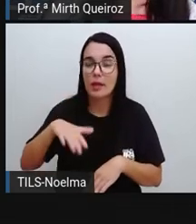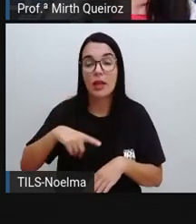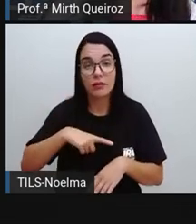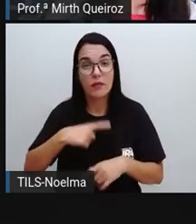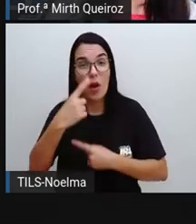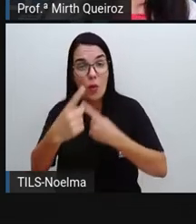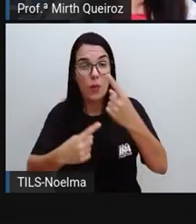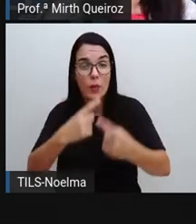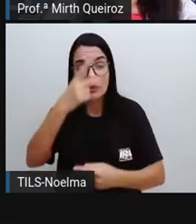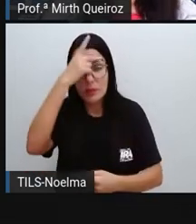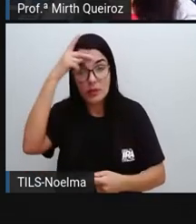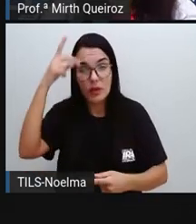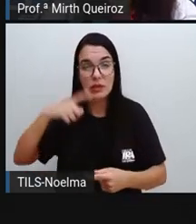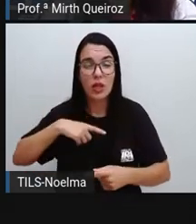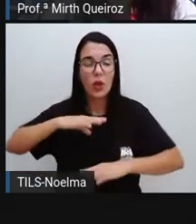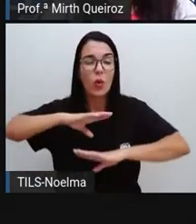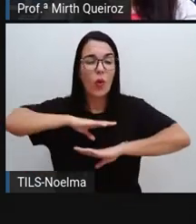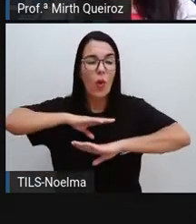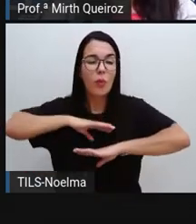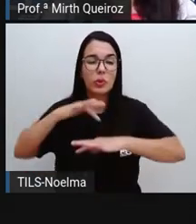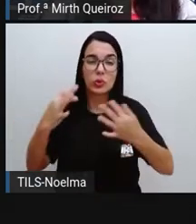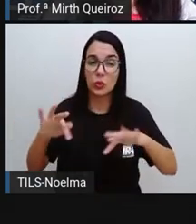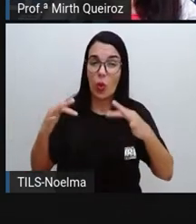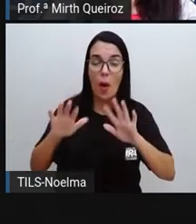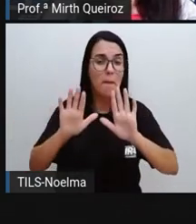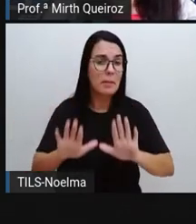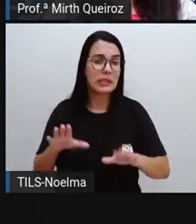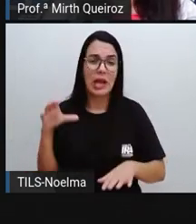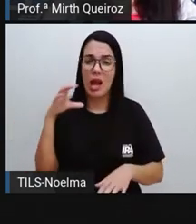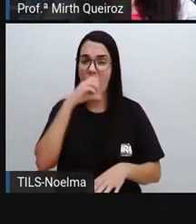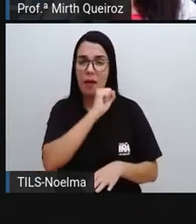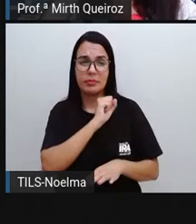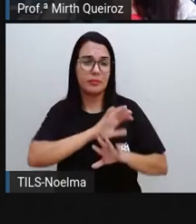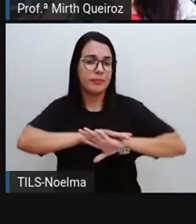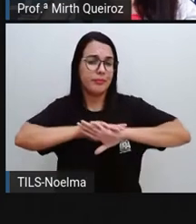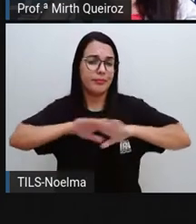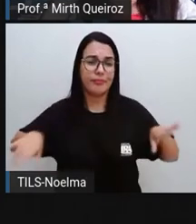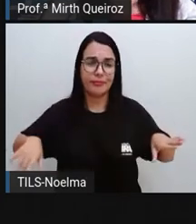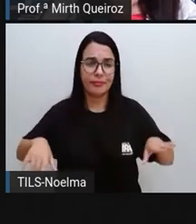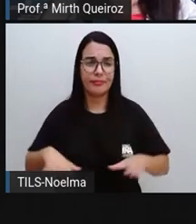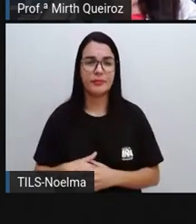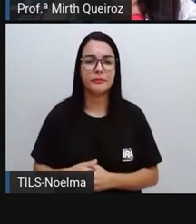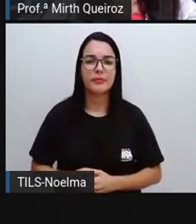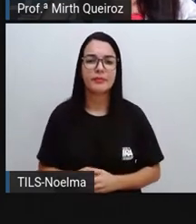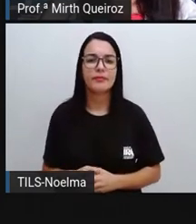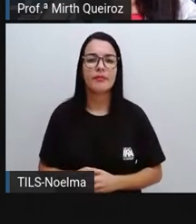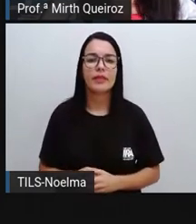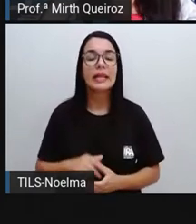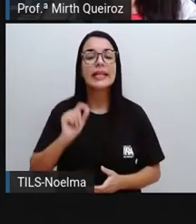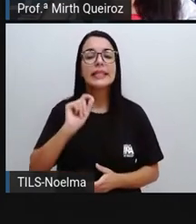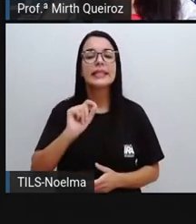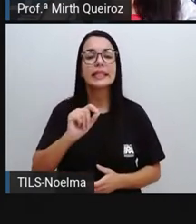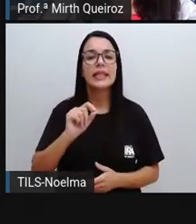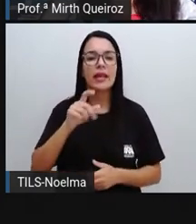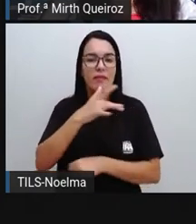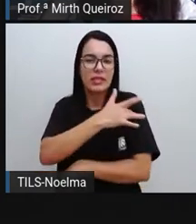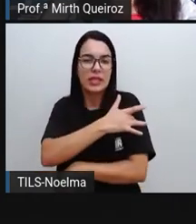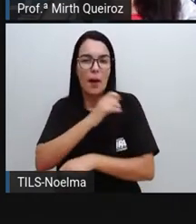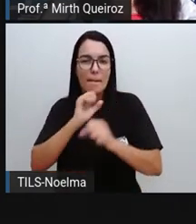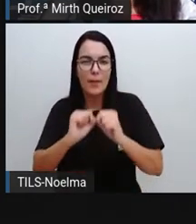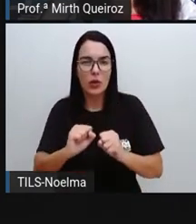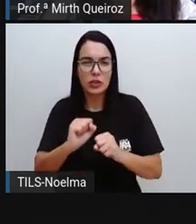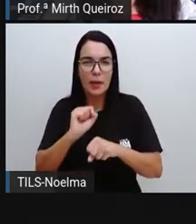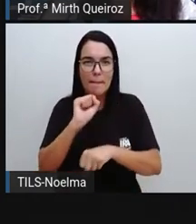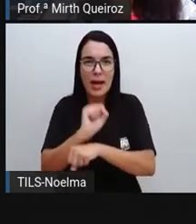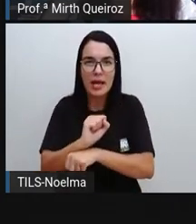que tiveram aí dores no corpo, né? Mas passa, só 1 a 2 dias. Quem se vacinar pode parar